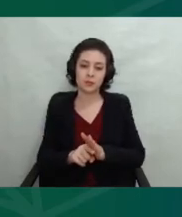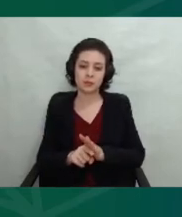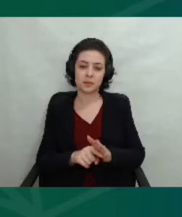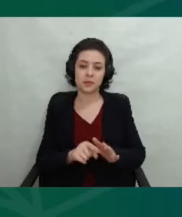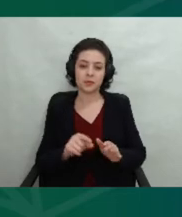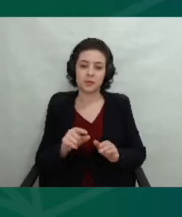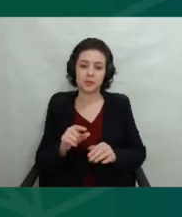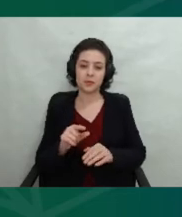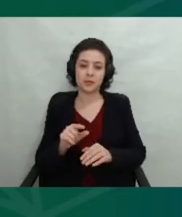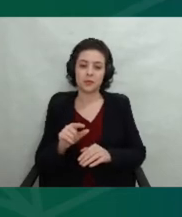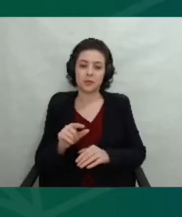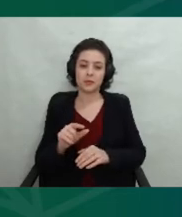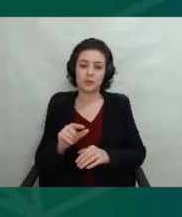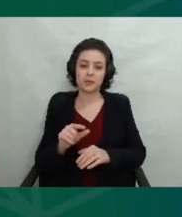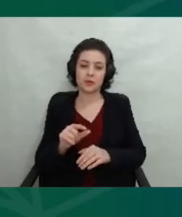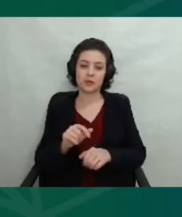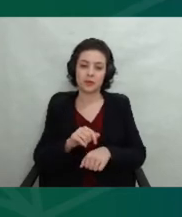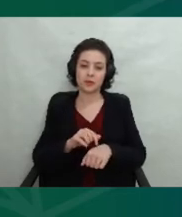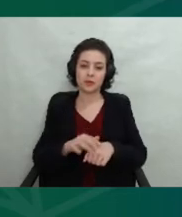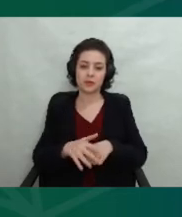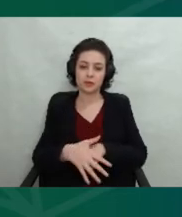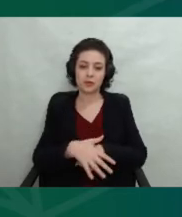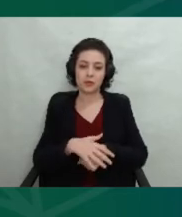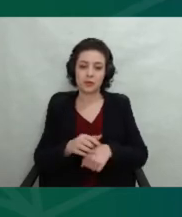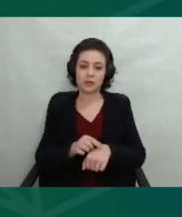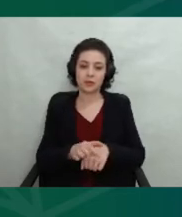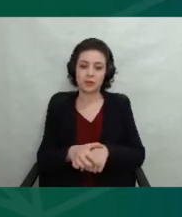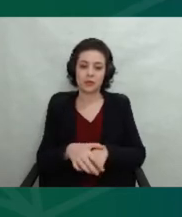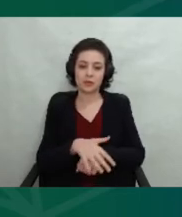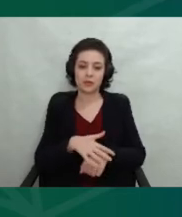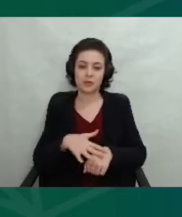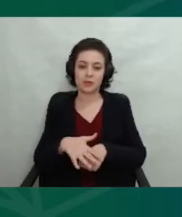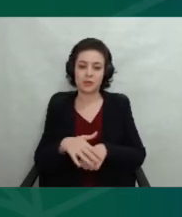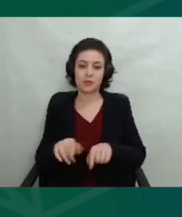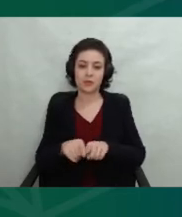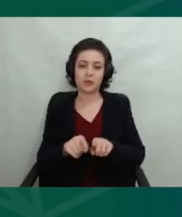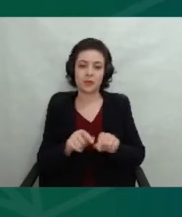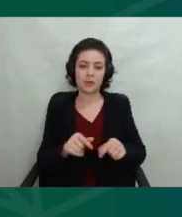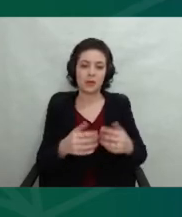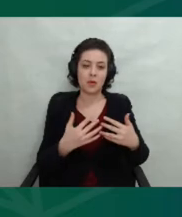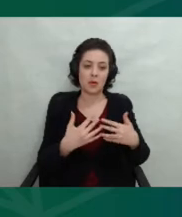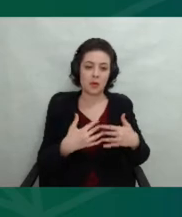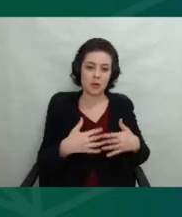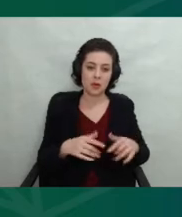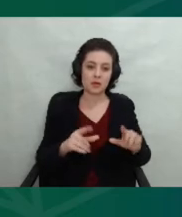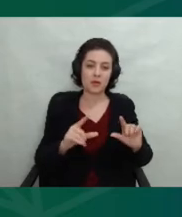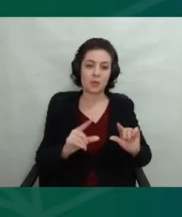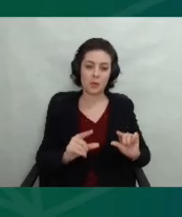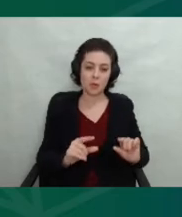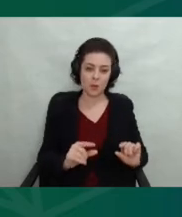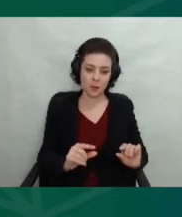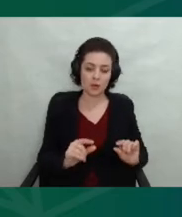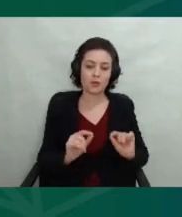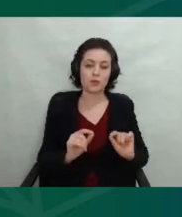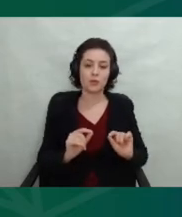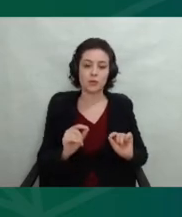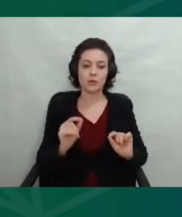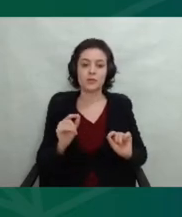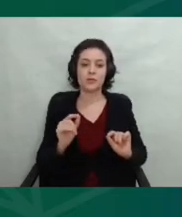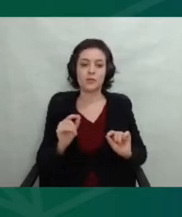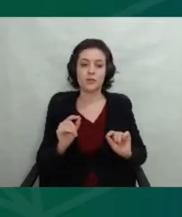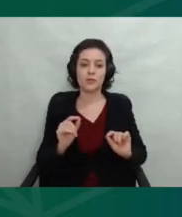que podem metabolizar a molécula desses corantes poderia minimizar o efeito dos alvos corantes,